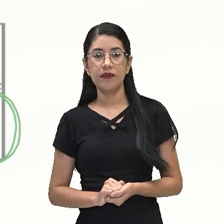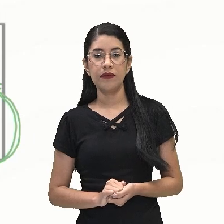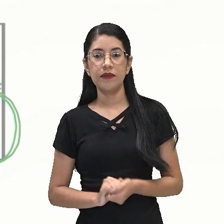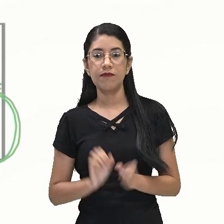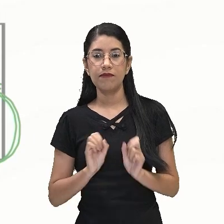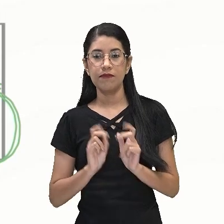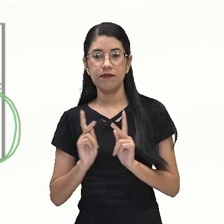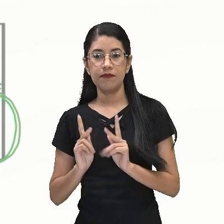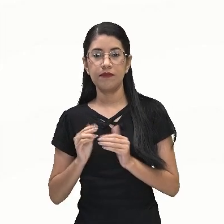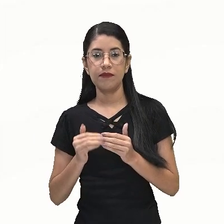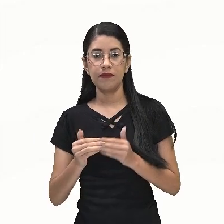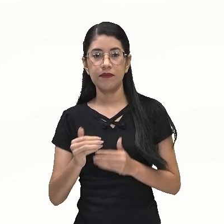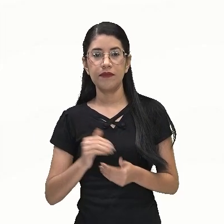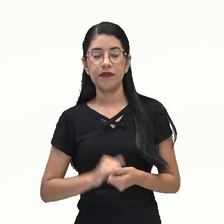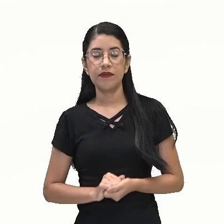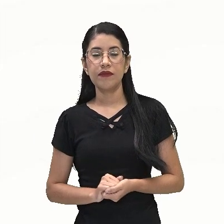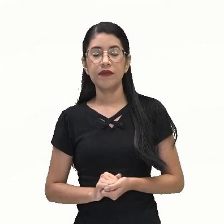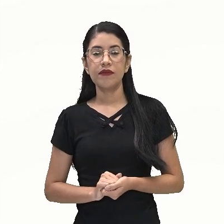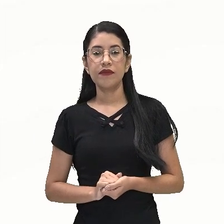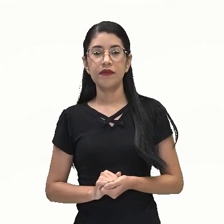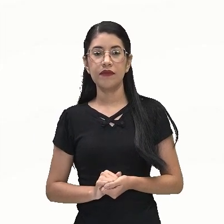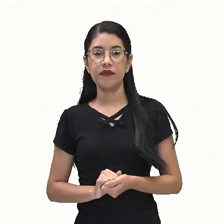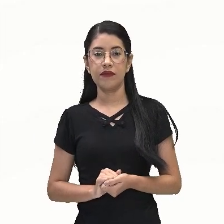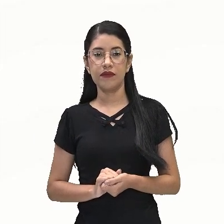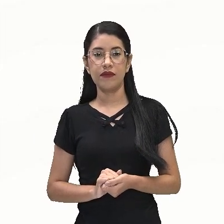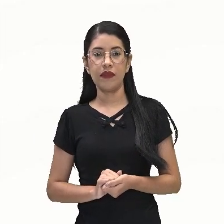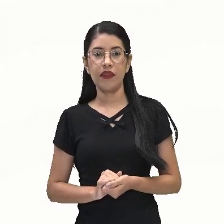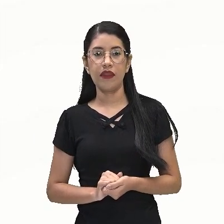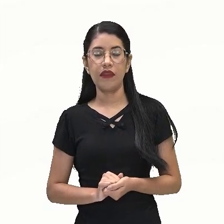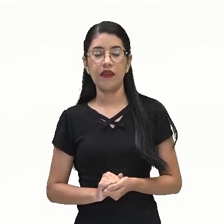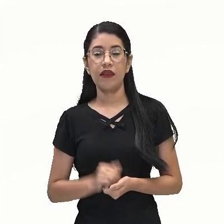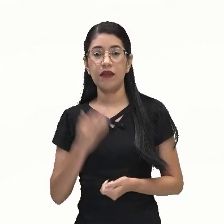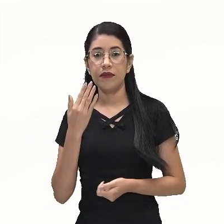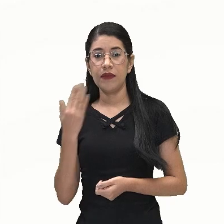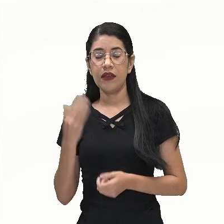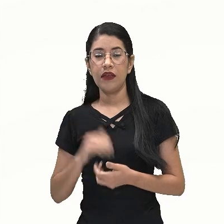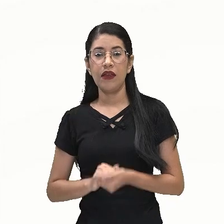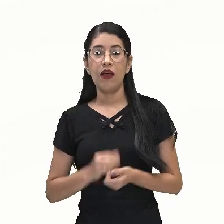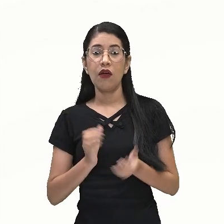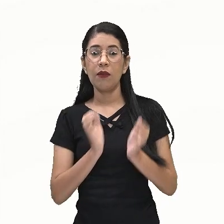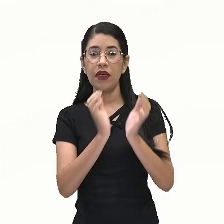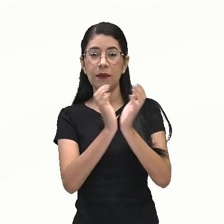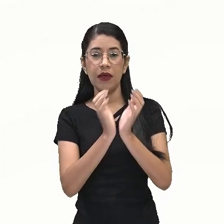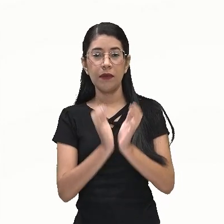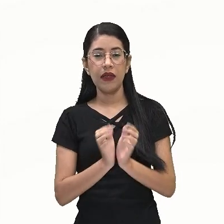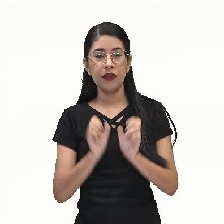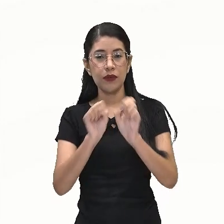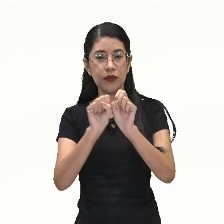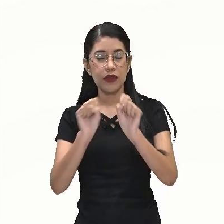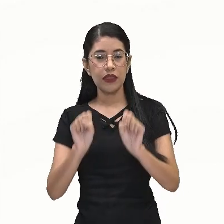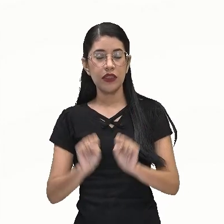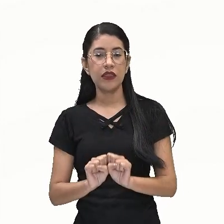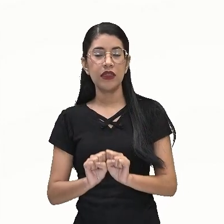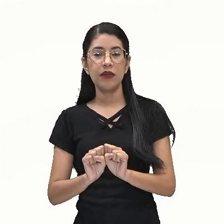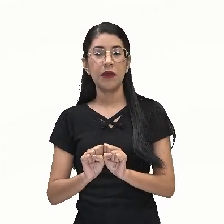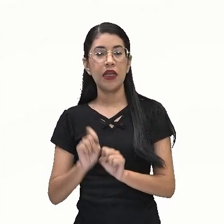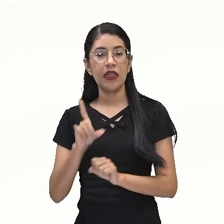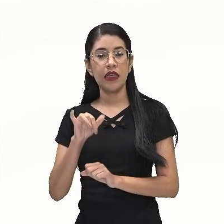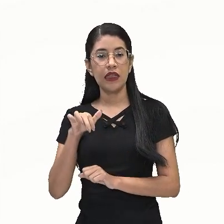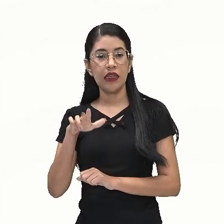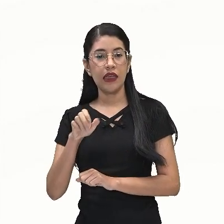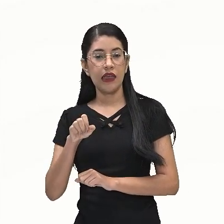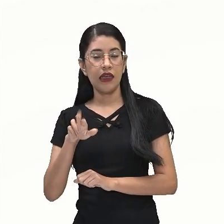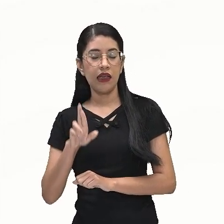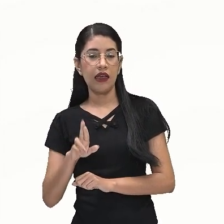Tudo bem? Seguindo em frente, vamos aqui agora ver a classificação dos sistemas lineares. Como é que a gente pode